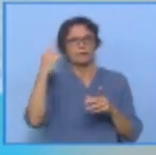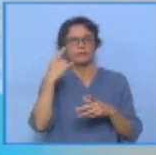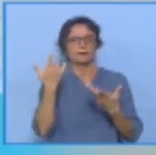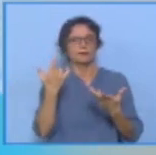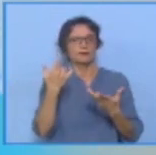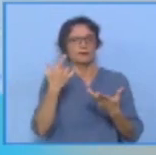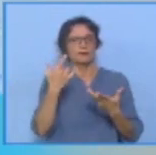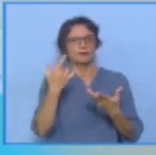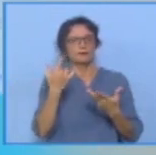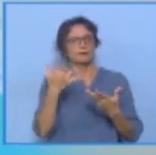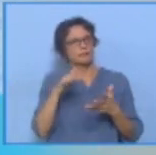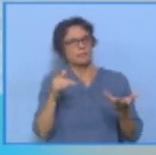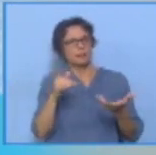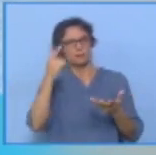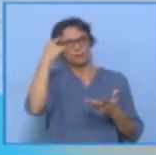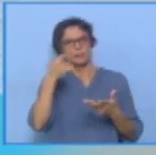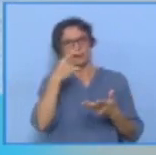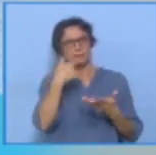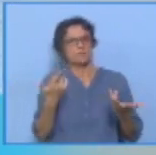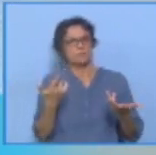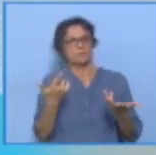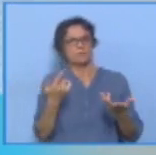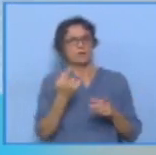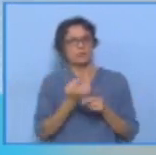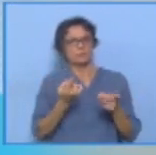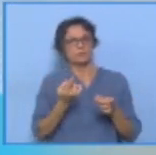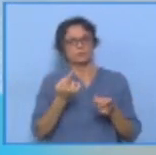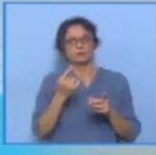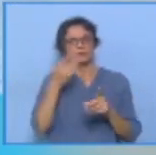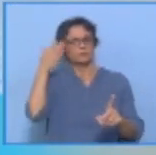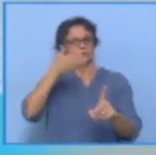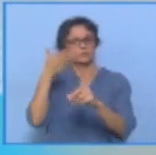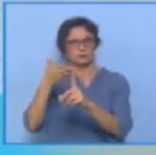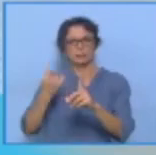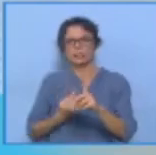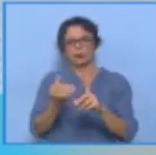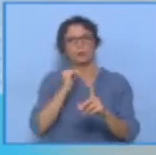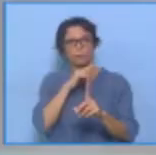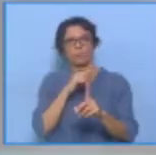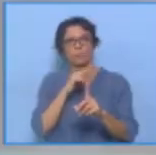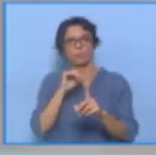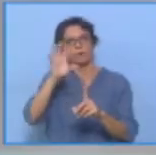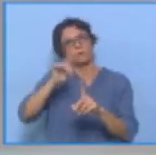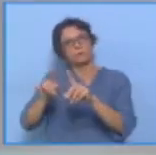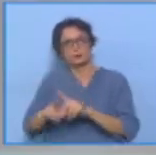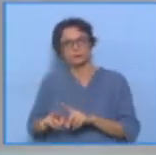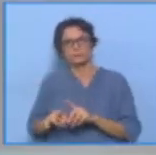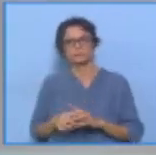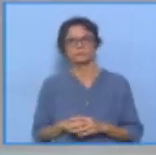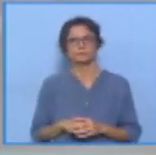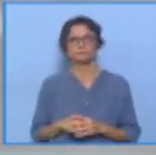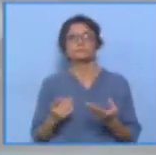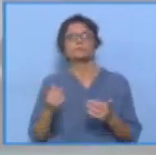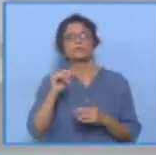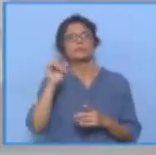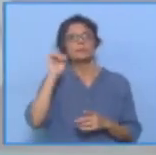uma consciência diferente do que significa ser missionário na vida de cada católico. Depois, no dia 5 de outubro, o Consistório para a